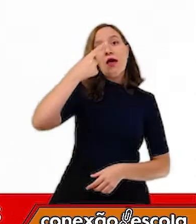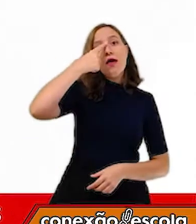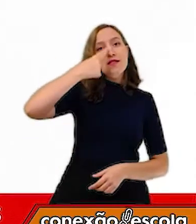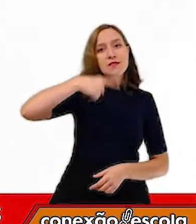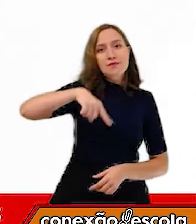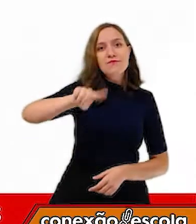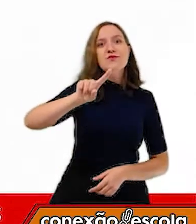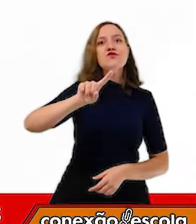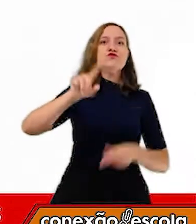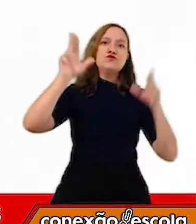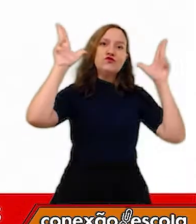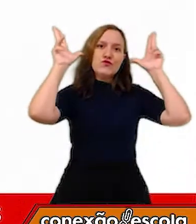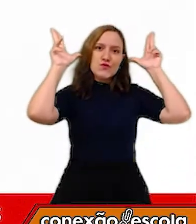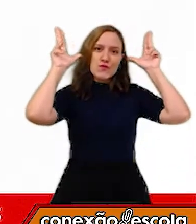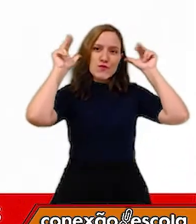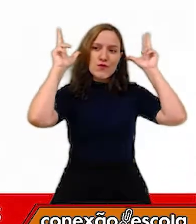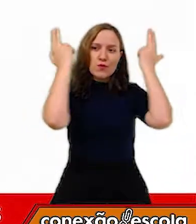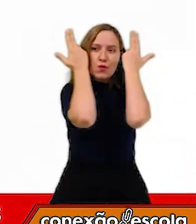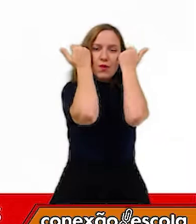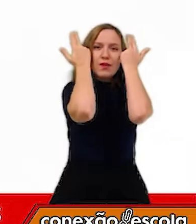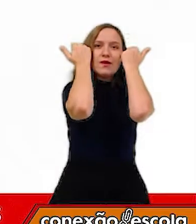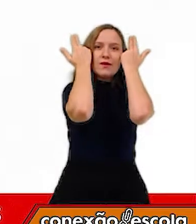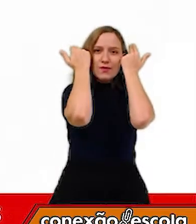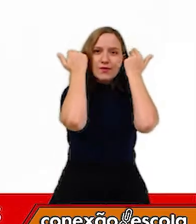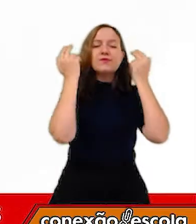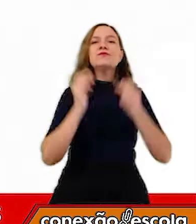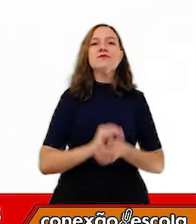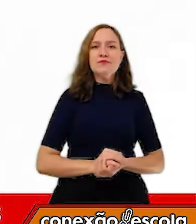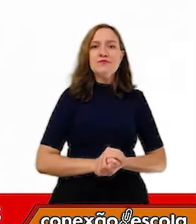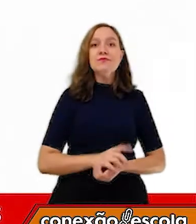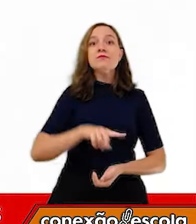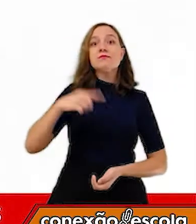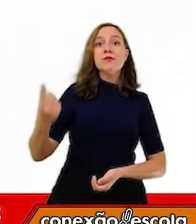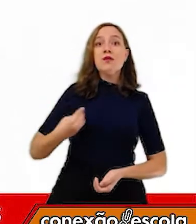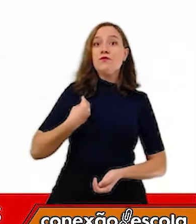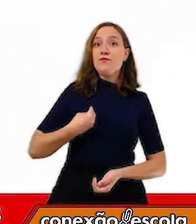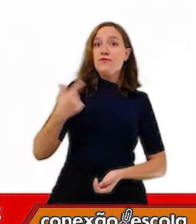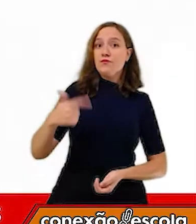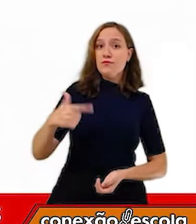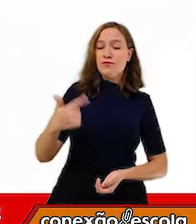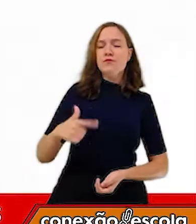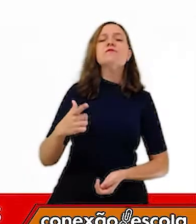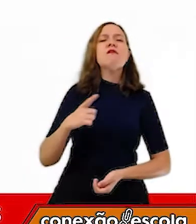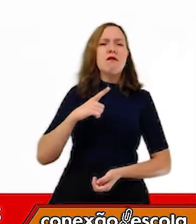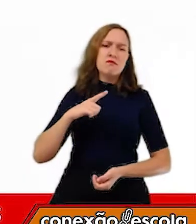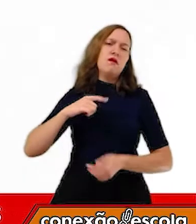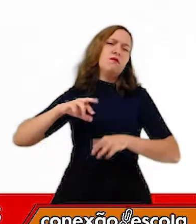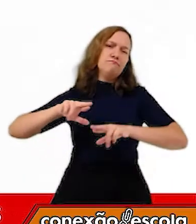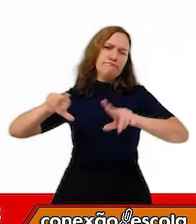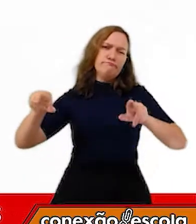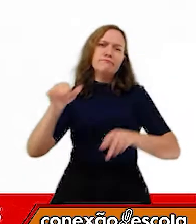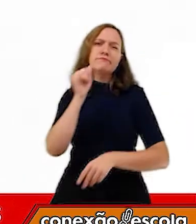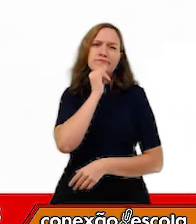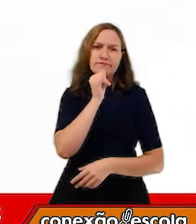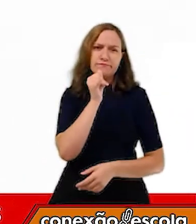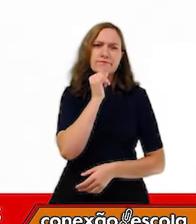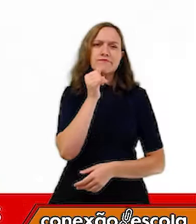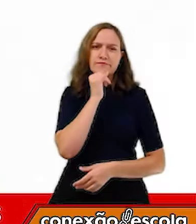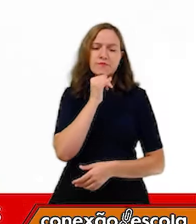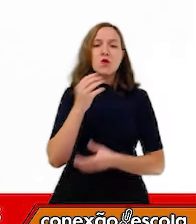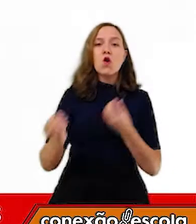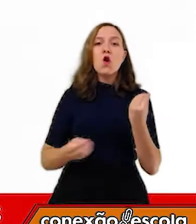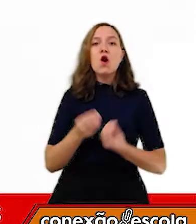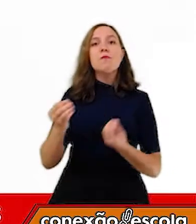coelho. Agora, elementos não vivos. Nós temos vários também. São os